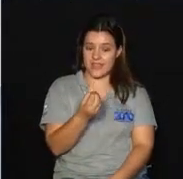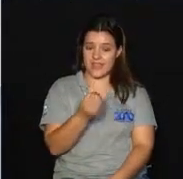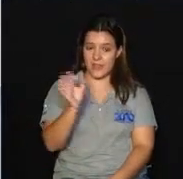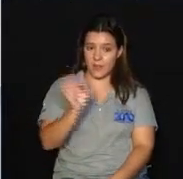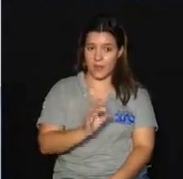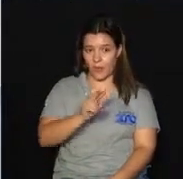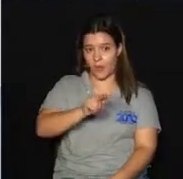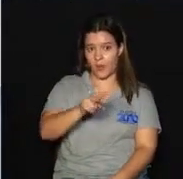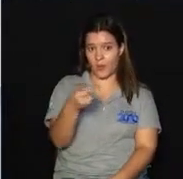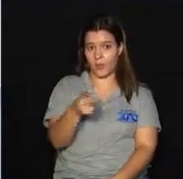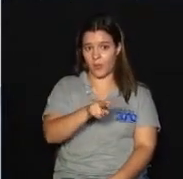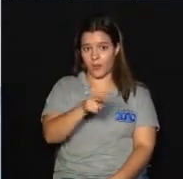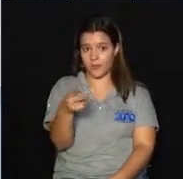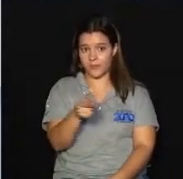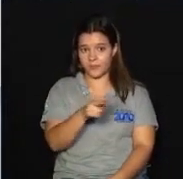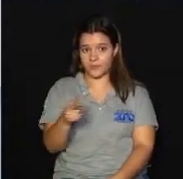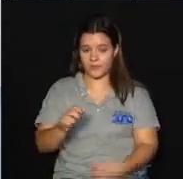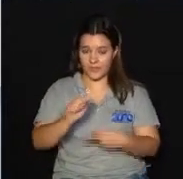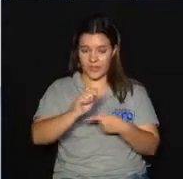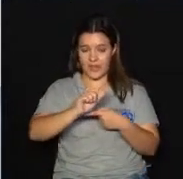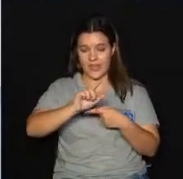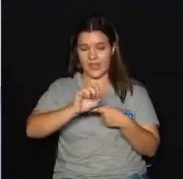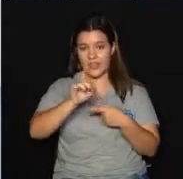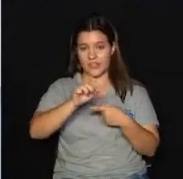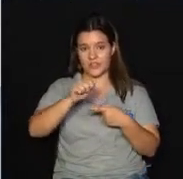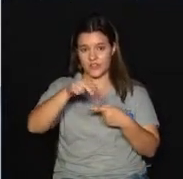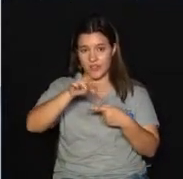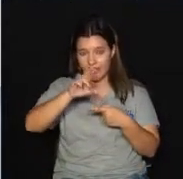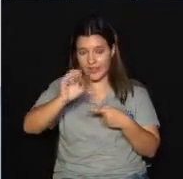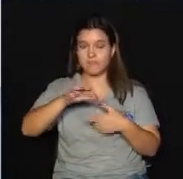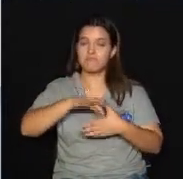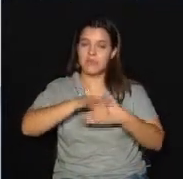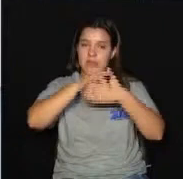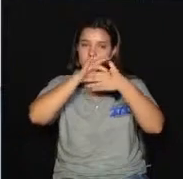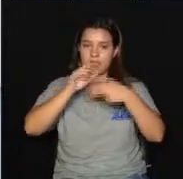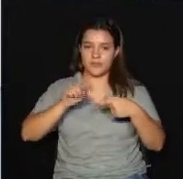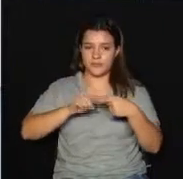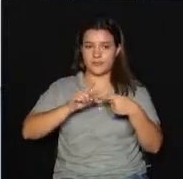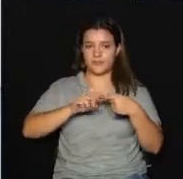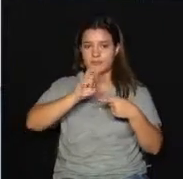60,39% das urnas apuradas. Alexandre Ferreira, do MDB, lidera